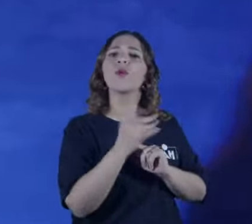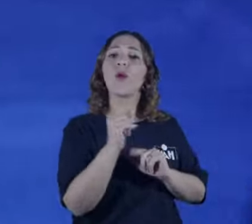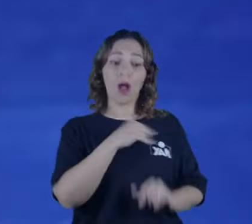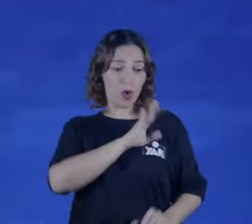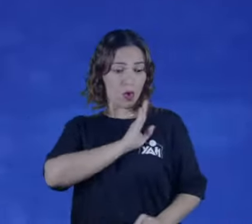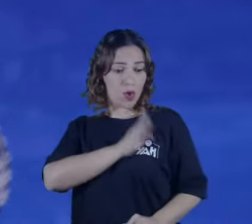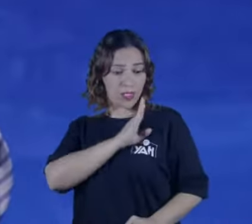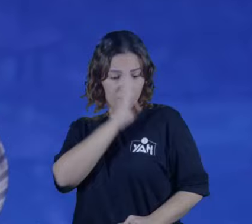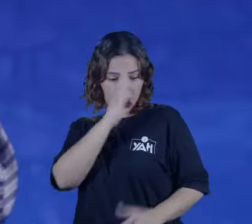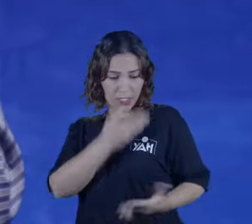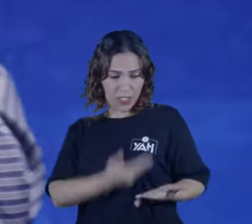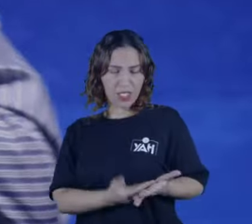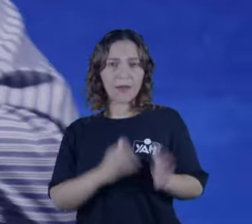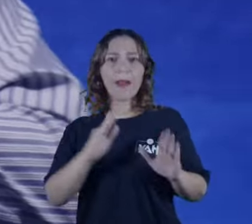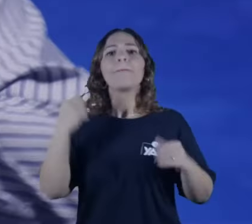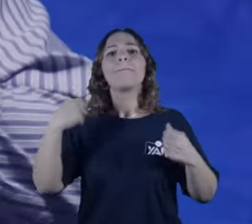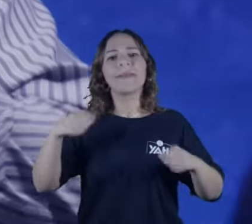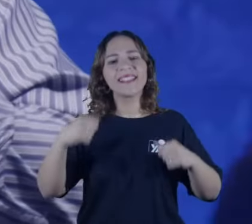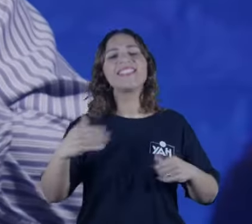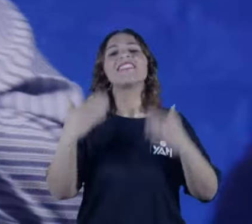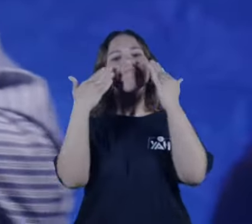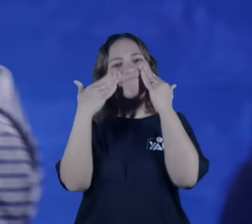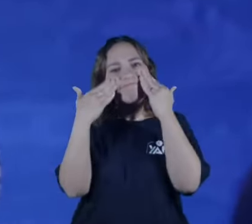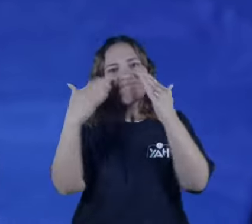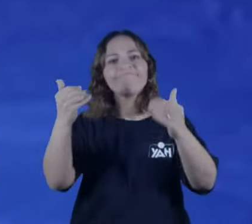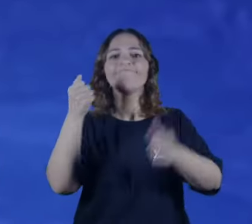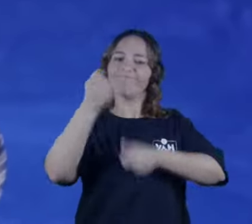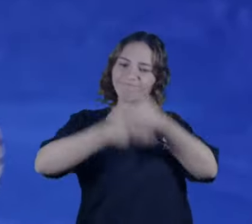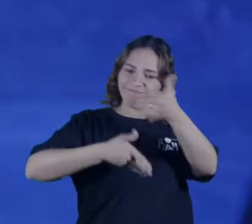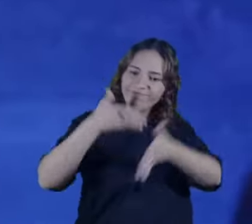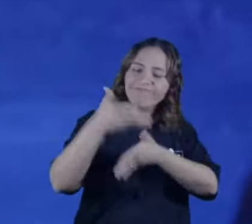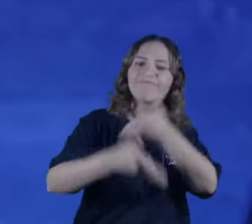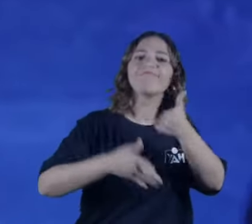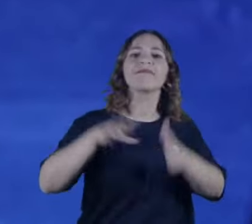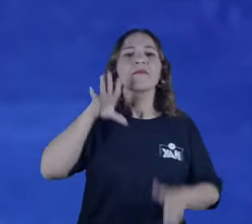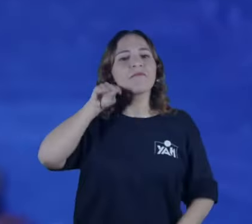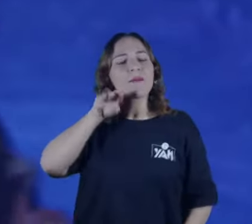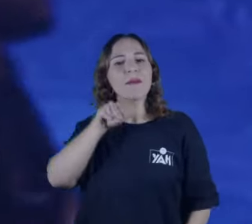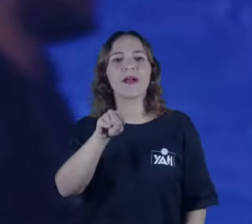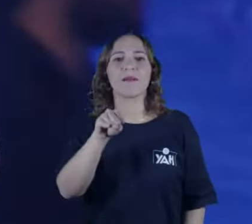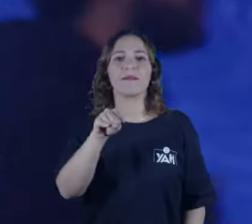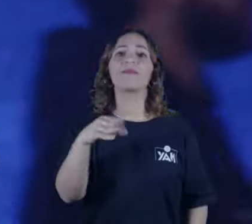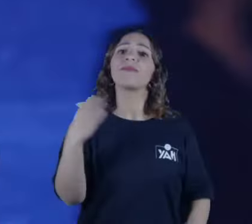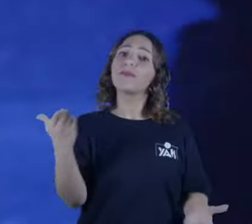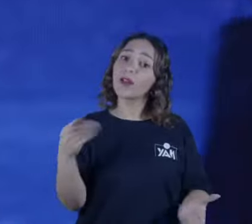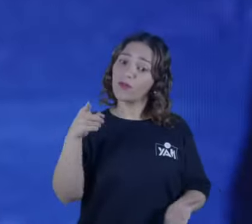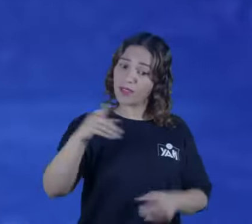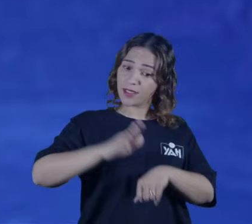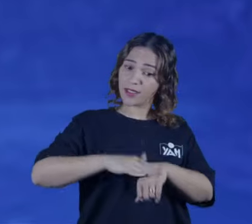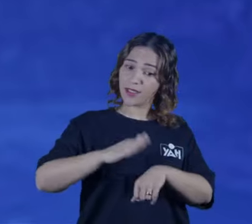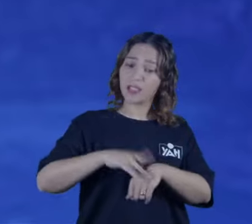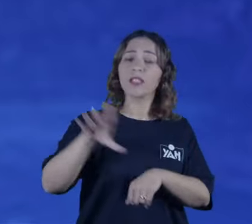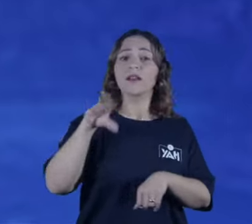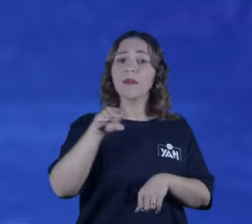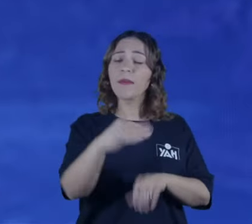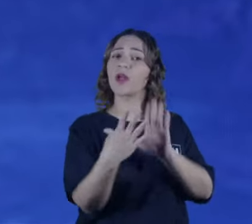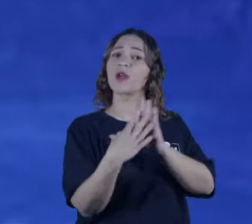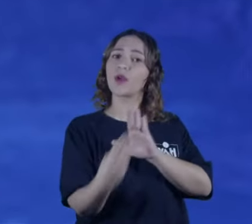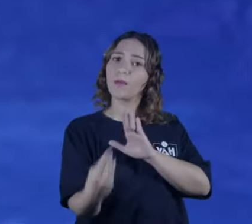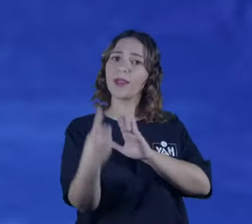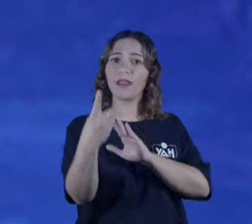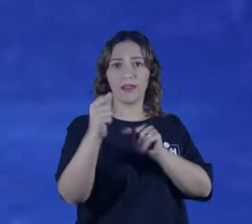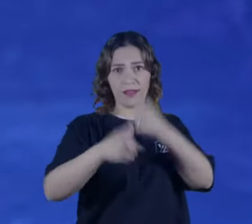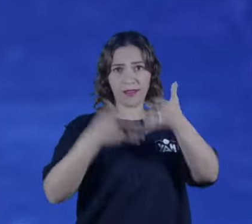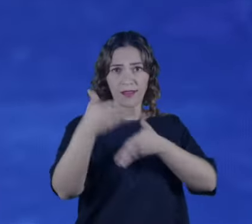coração, mas confessamos com a boca para a salvação. Então, fale com a sua própria palavra. Diga assim: Senhor